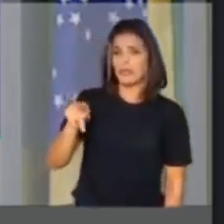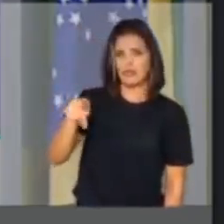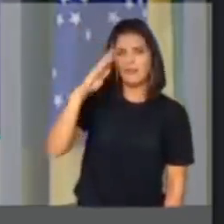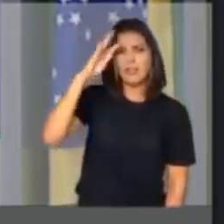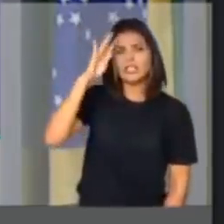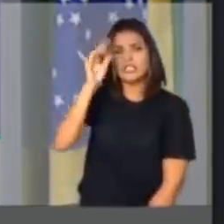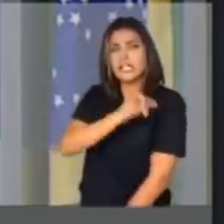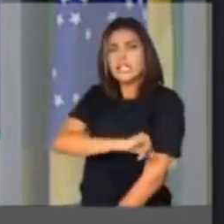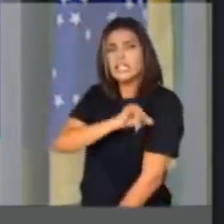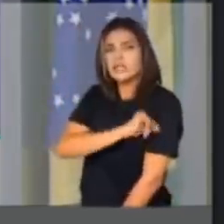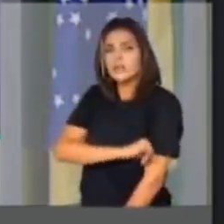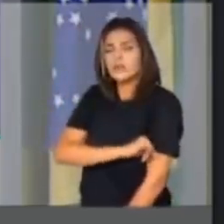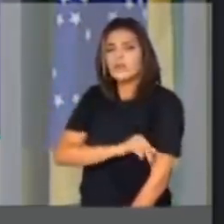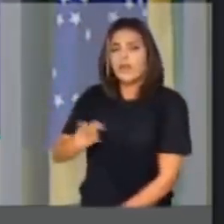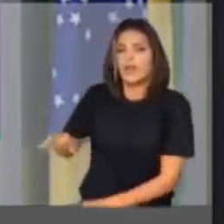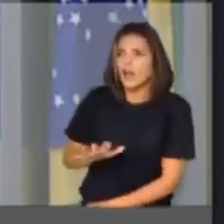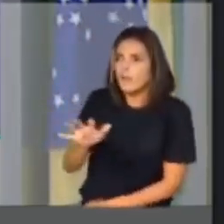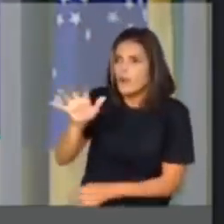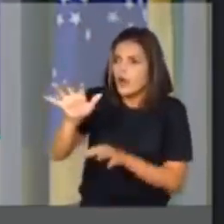morro do Rio...